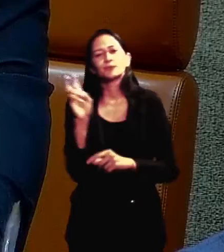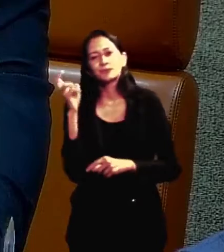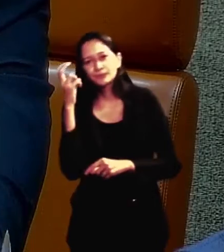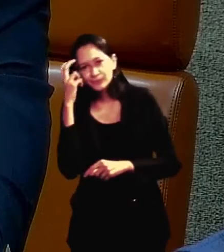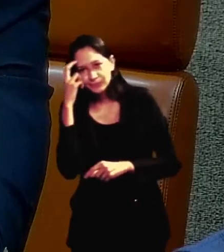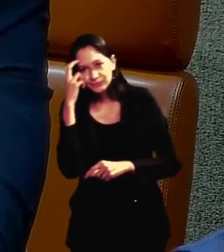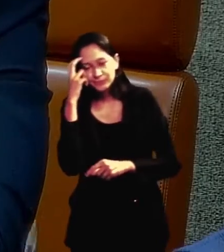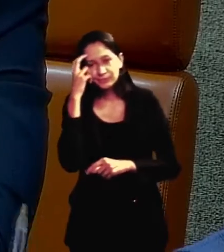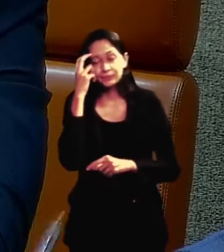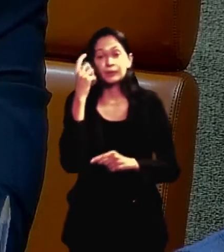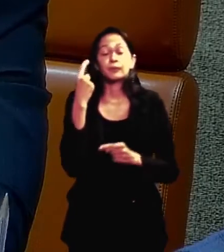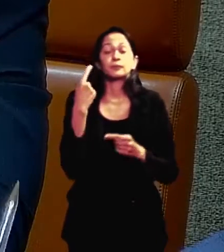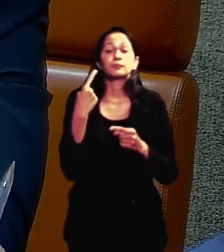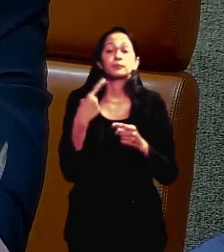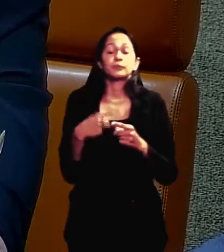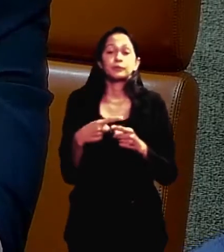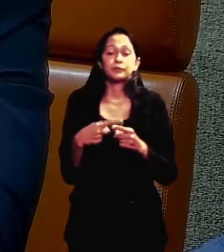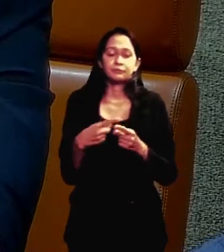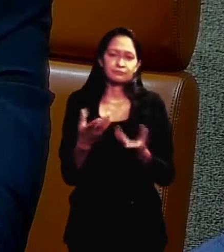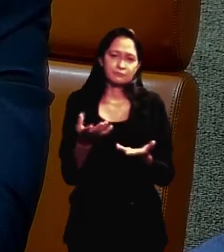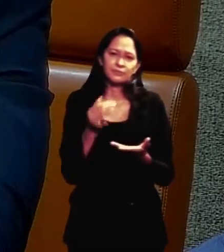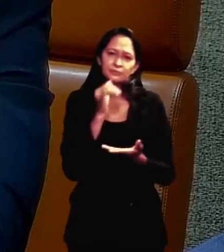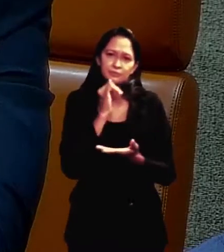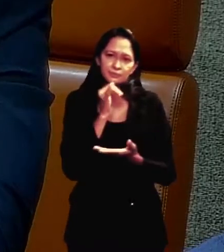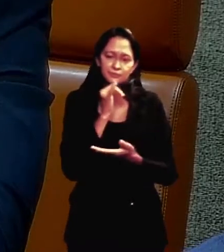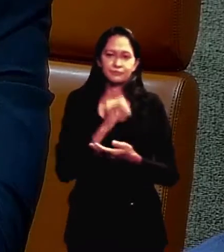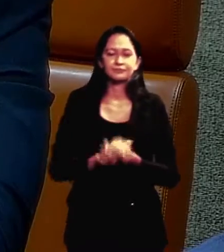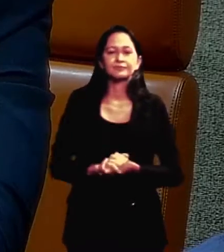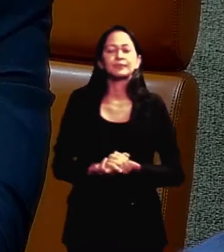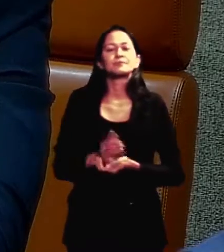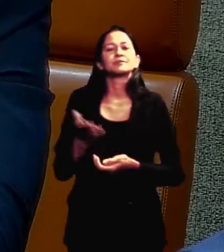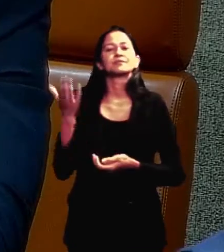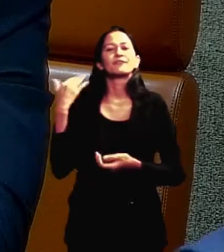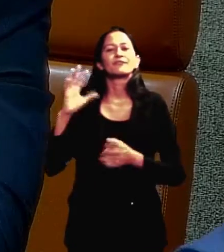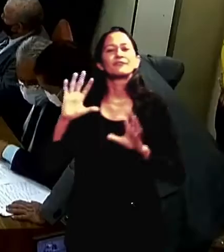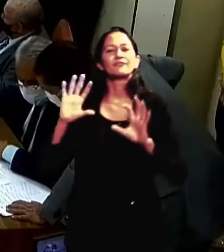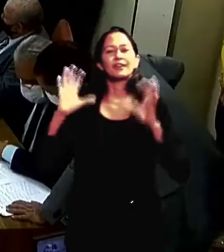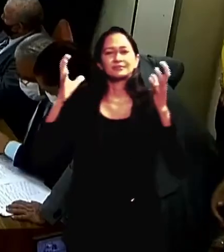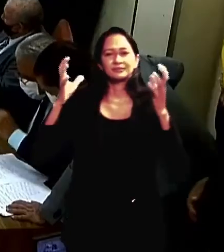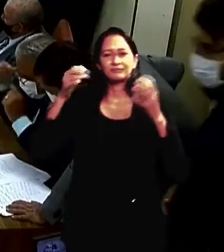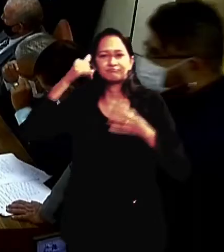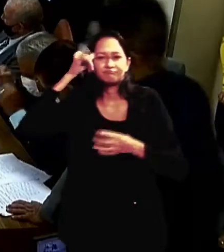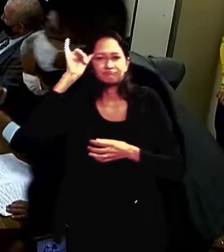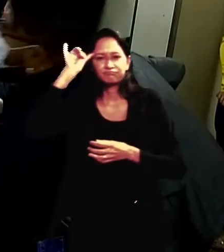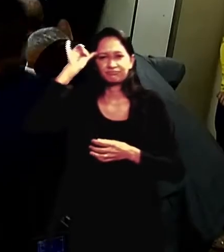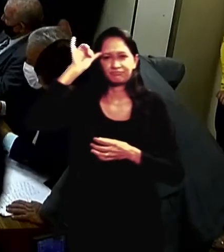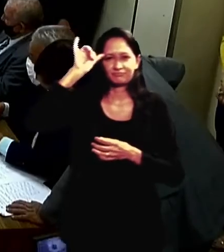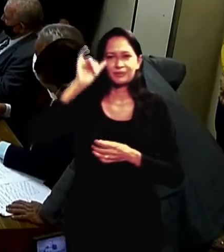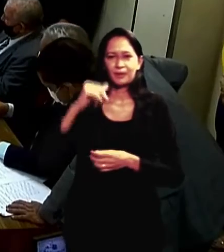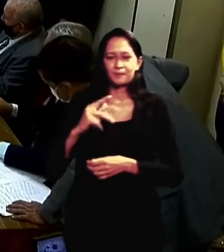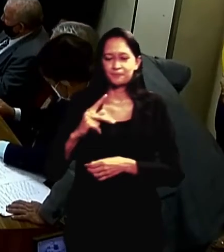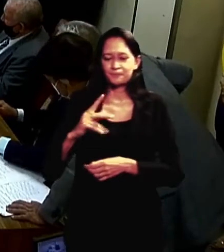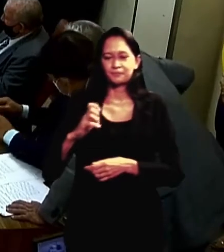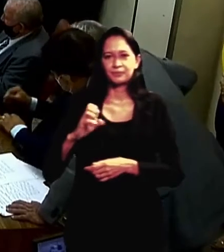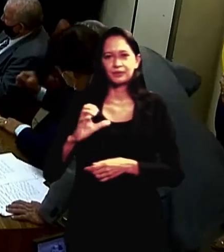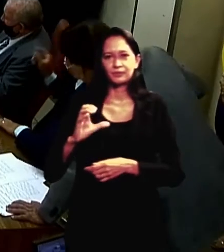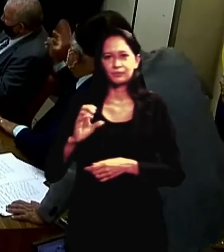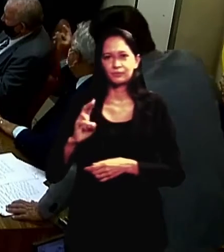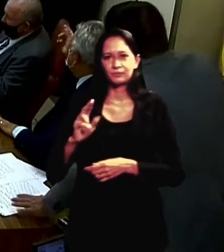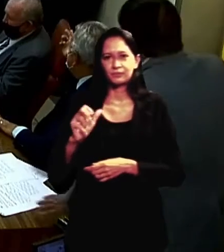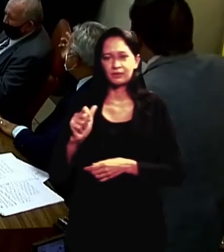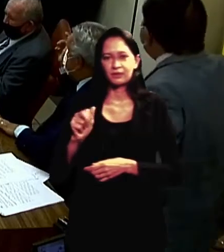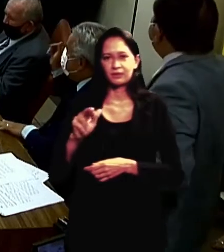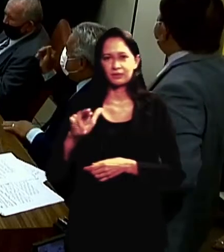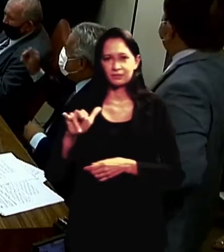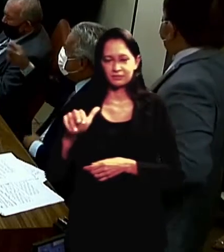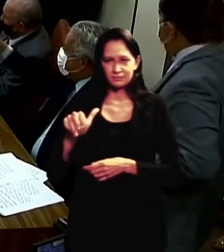cultural, tendo em vista que, por exemplo, na pecuária, época de pecuária, na questão do agronegócio, vem gente do Brasil todo,